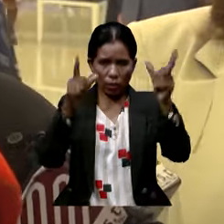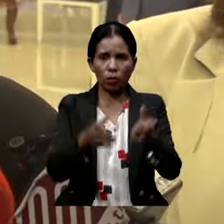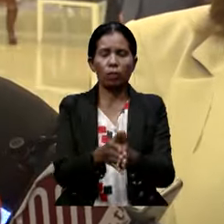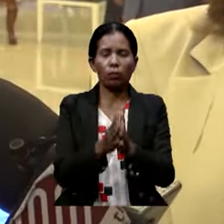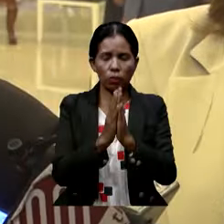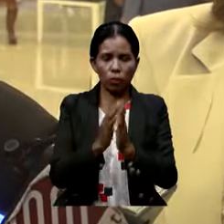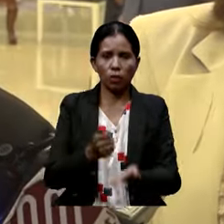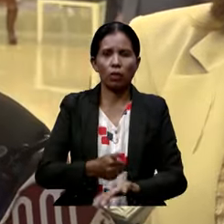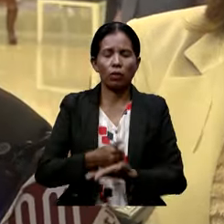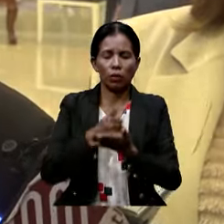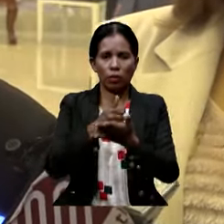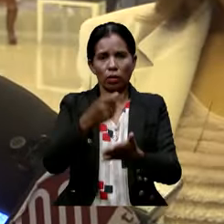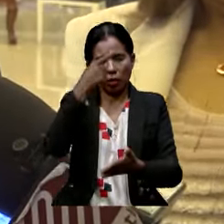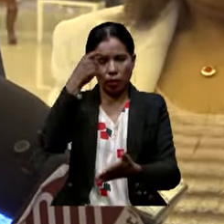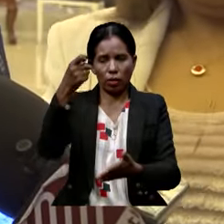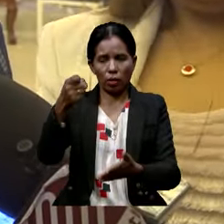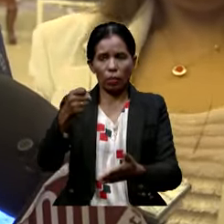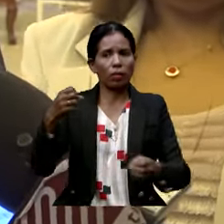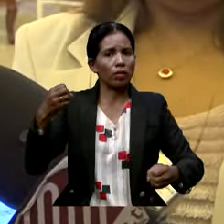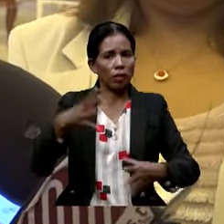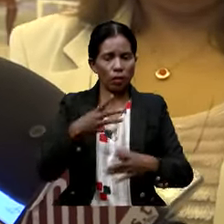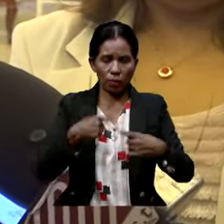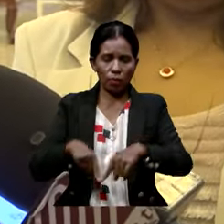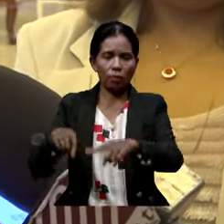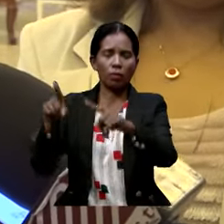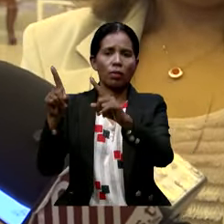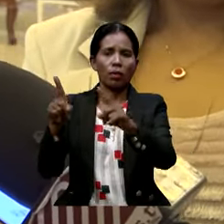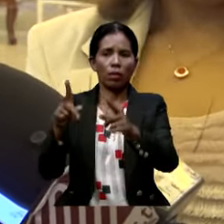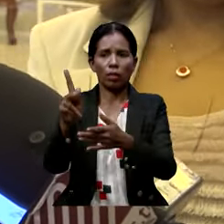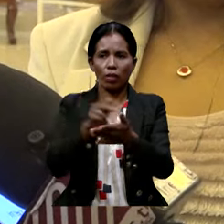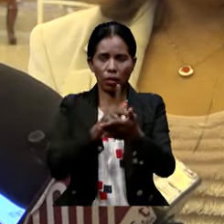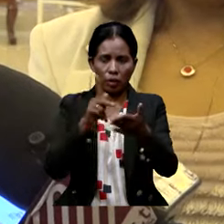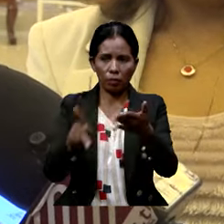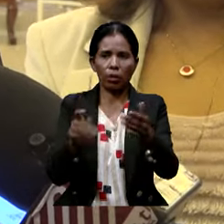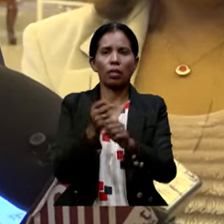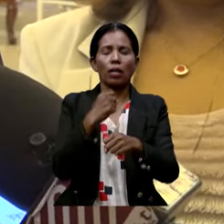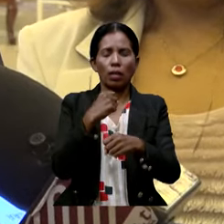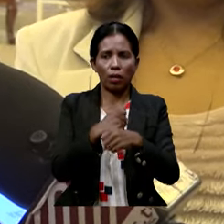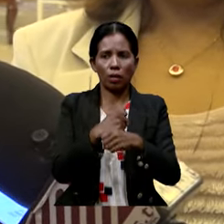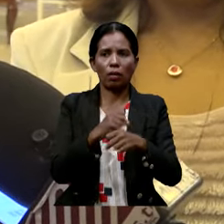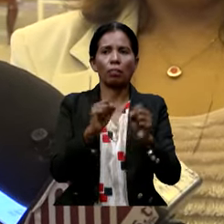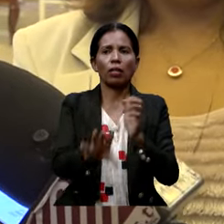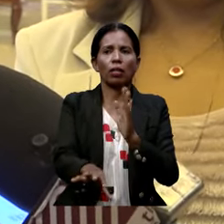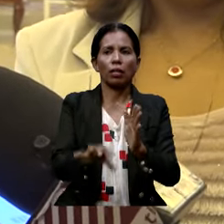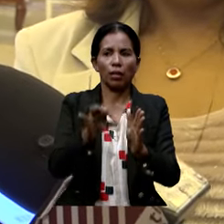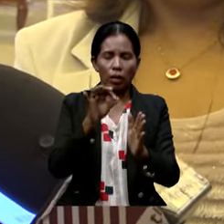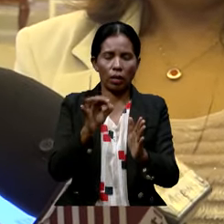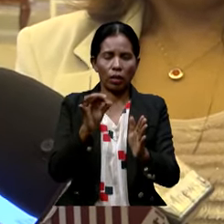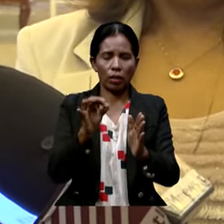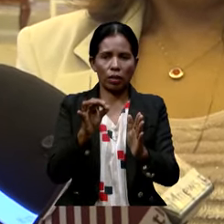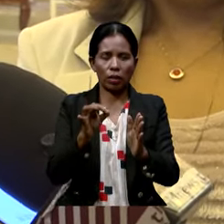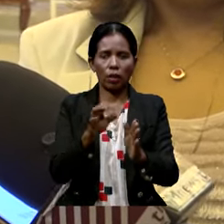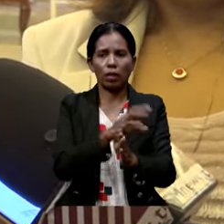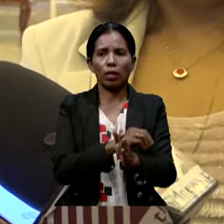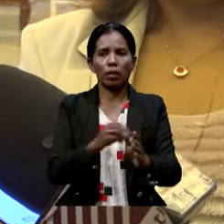asilo, também tal que fila vanyarai, crime comete, bele é tão pena de morte. Ah, né? Timor,